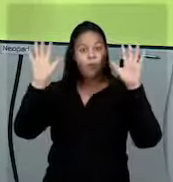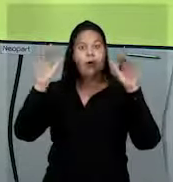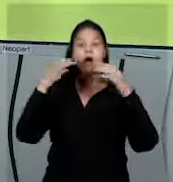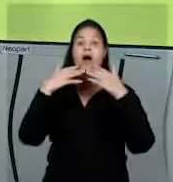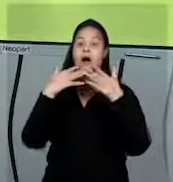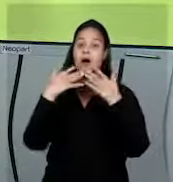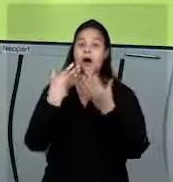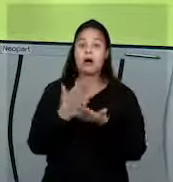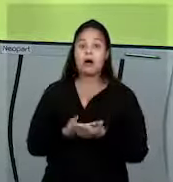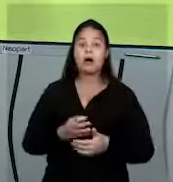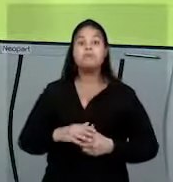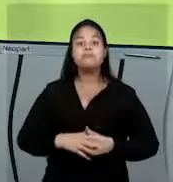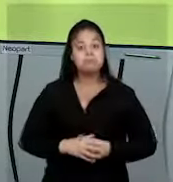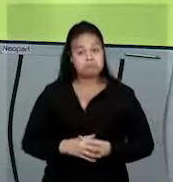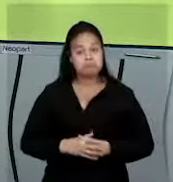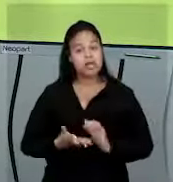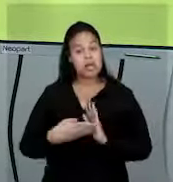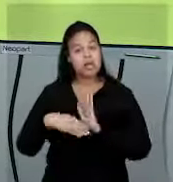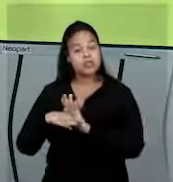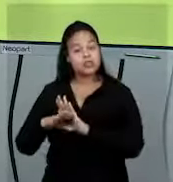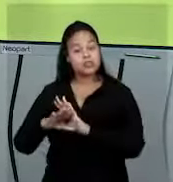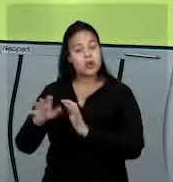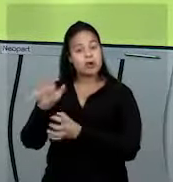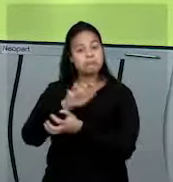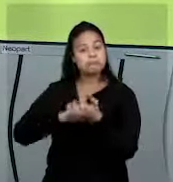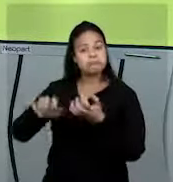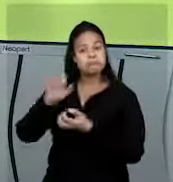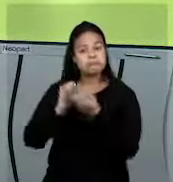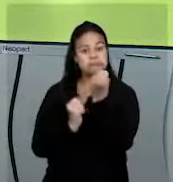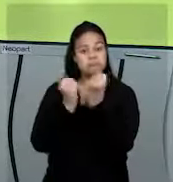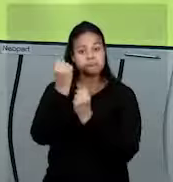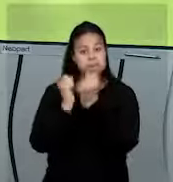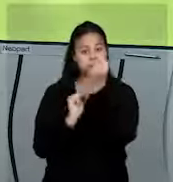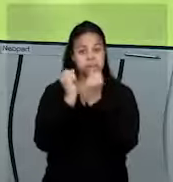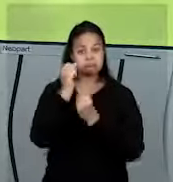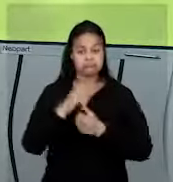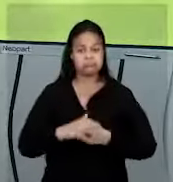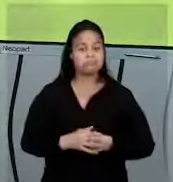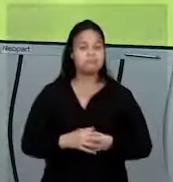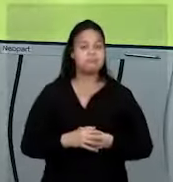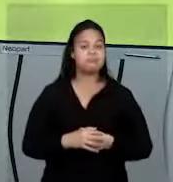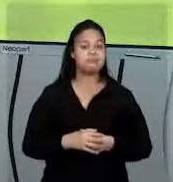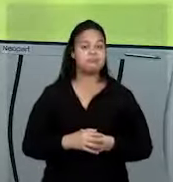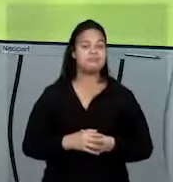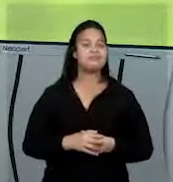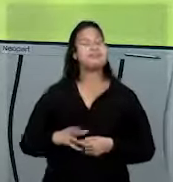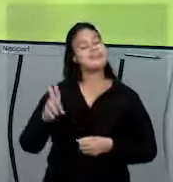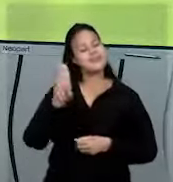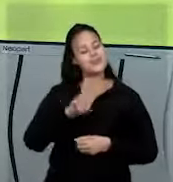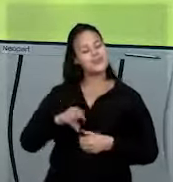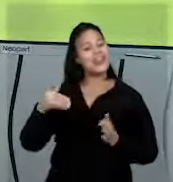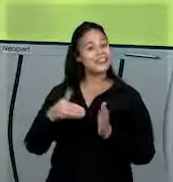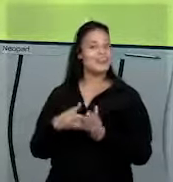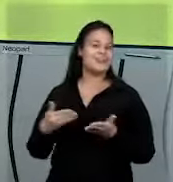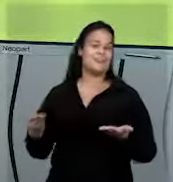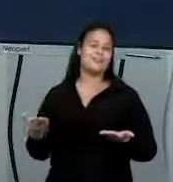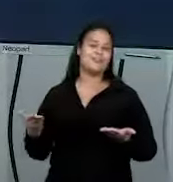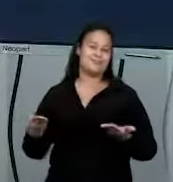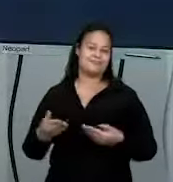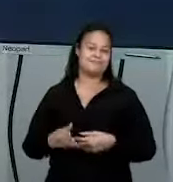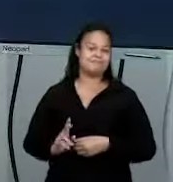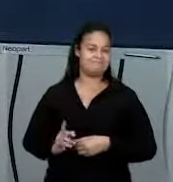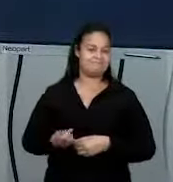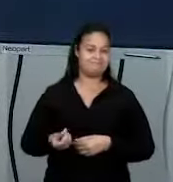né? Ela auxiliou na Revolução Industrial. E a gente utiliza até hoje.